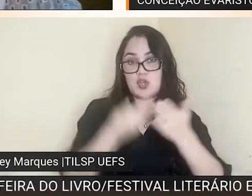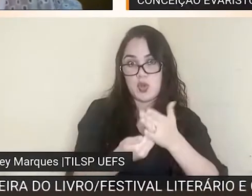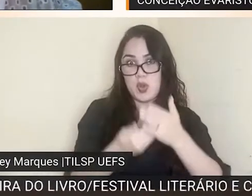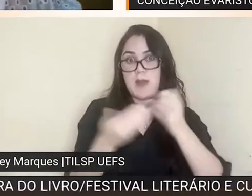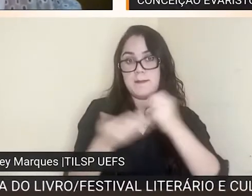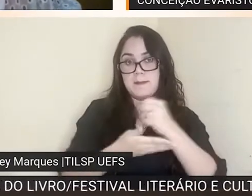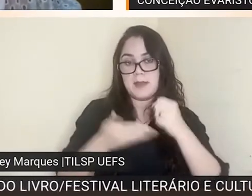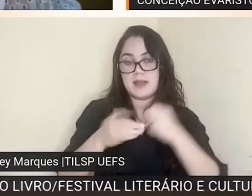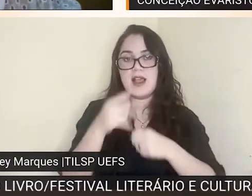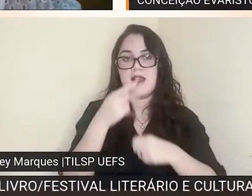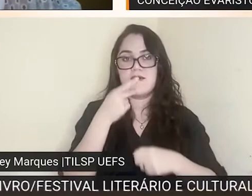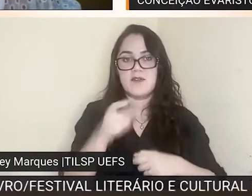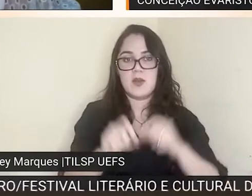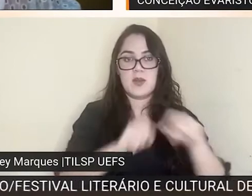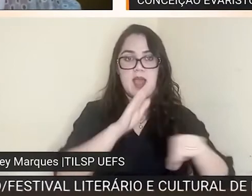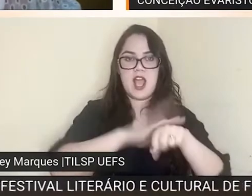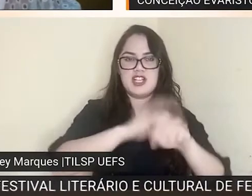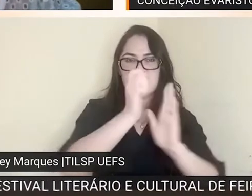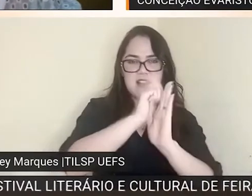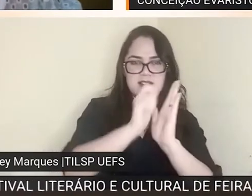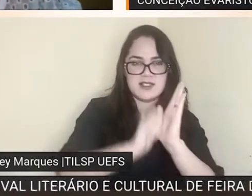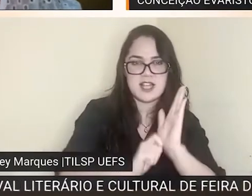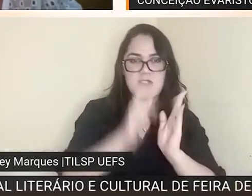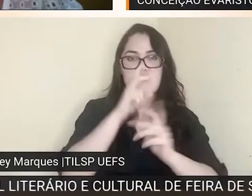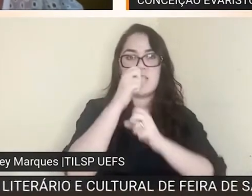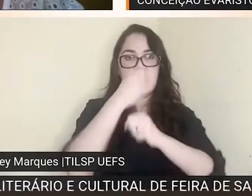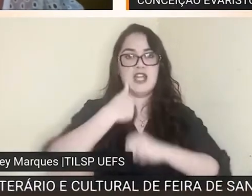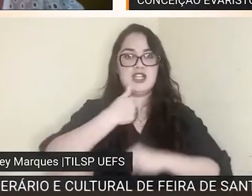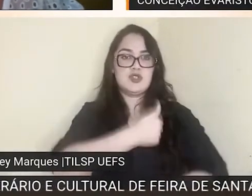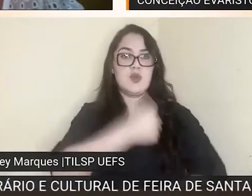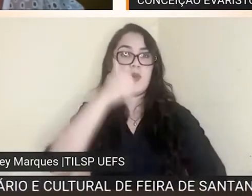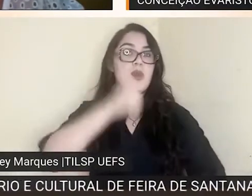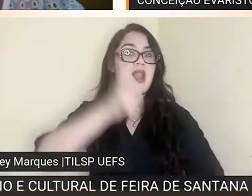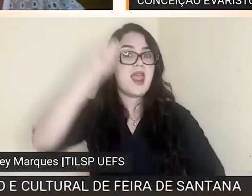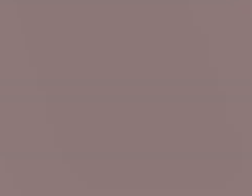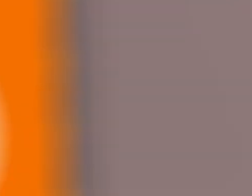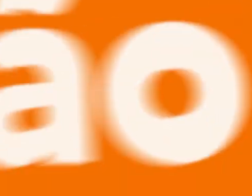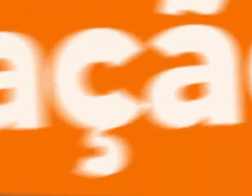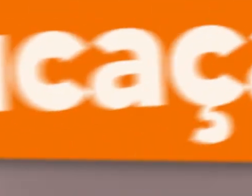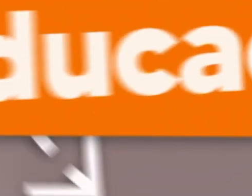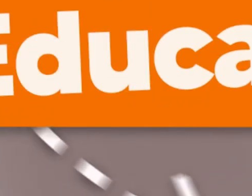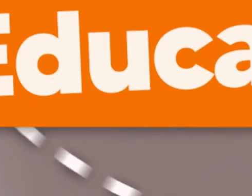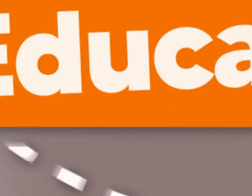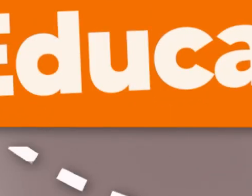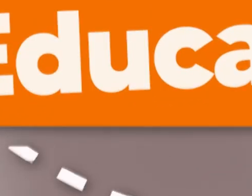escravivência nos fortalece enquanto mulher negra e toda a nossa ancestralidade.